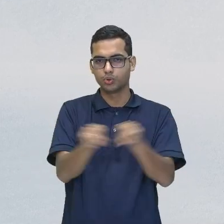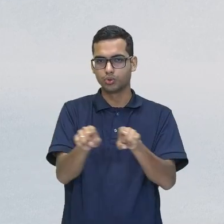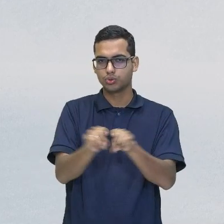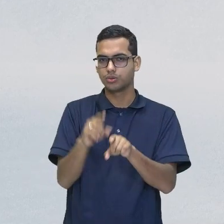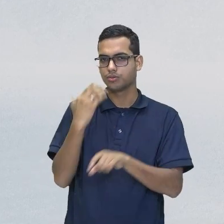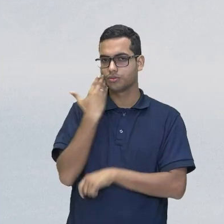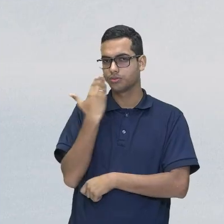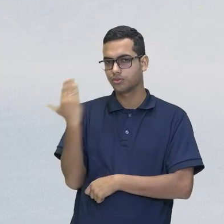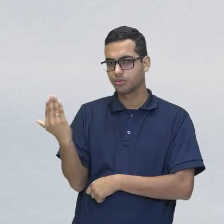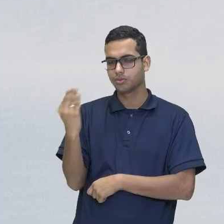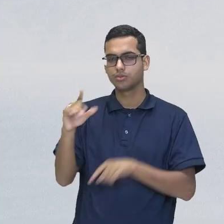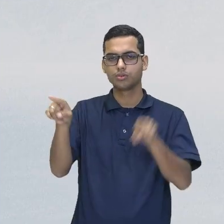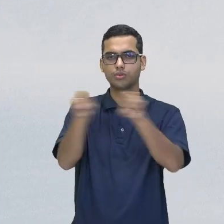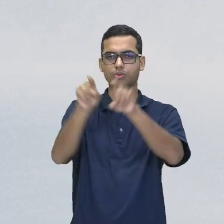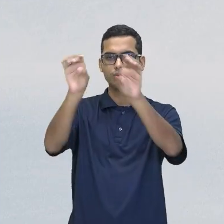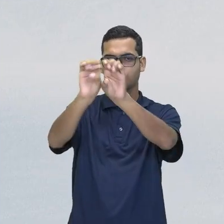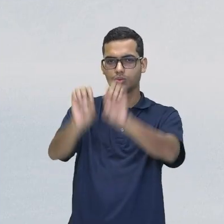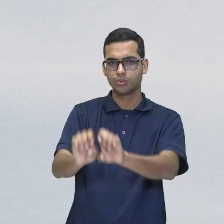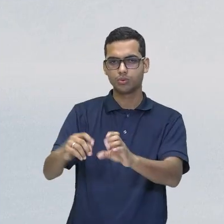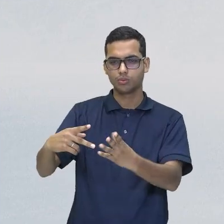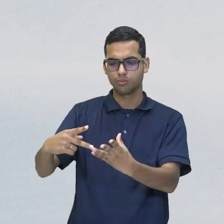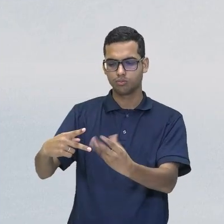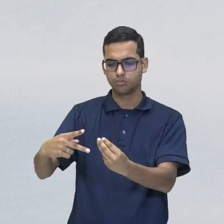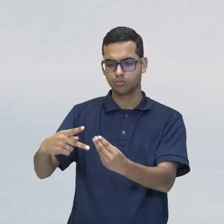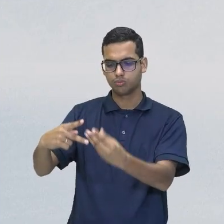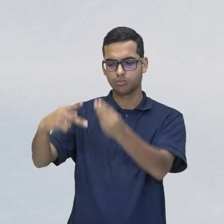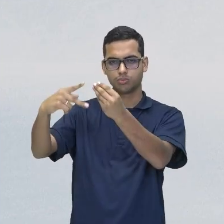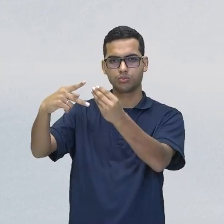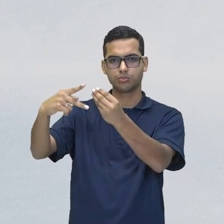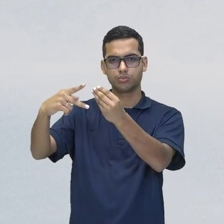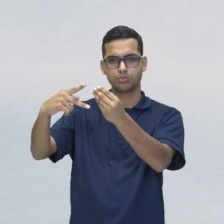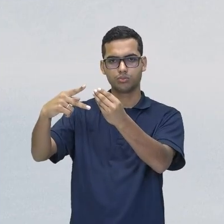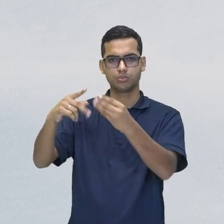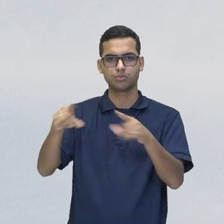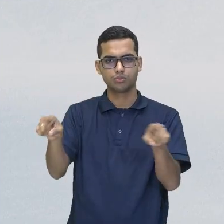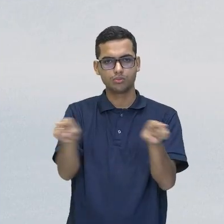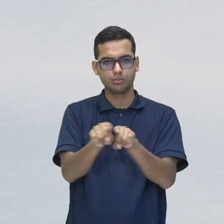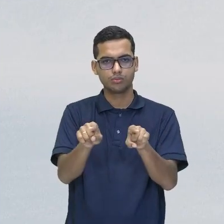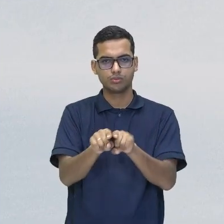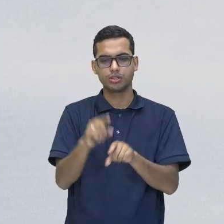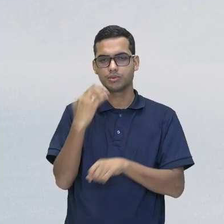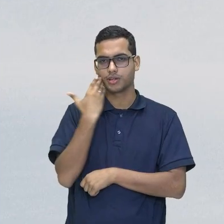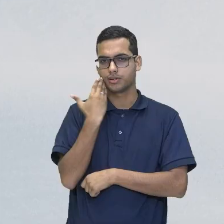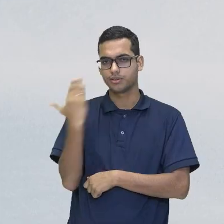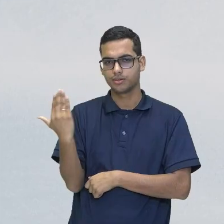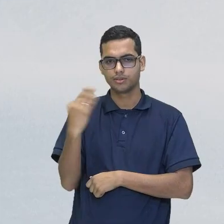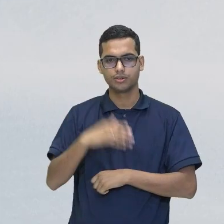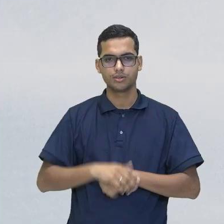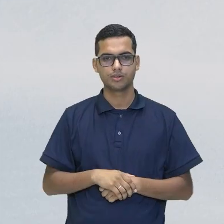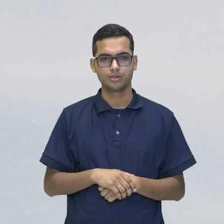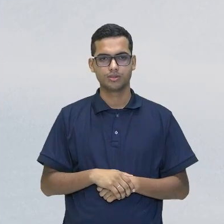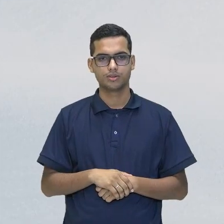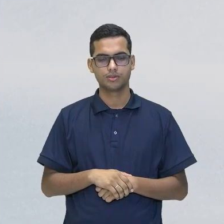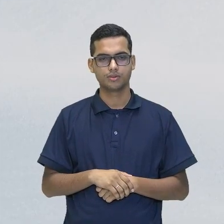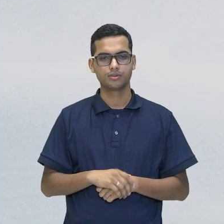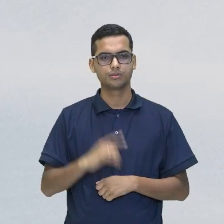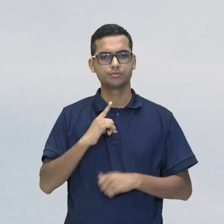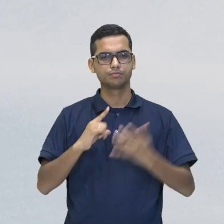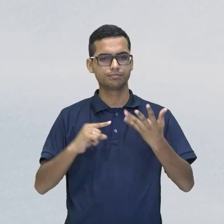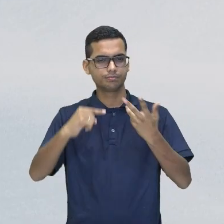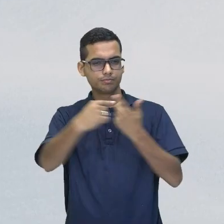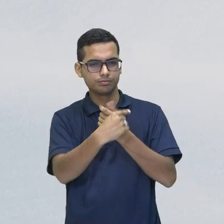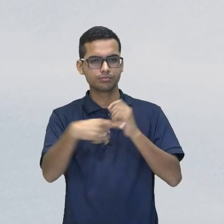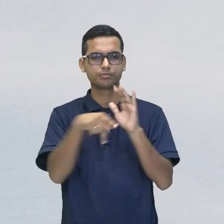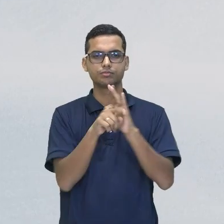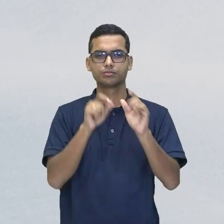importante entender que a estrutura das proteínas, elas são a junção de aminoácidos, tá? Ou seja, vários aminoácidos, como você